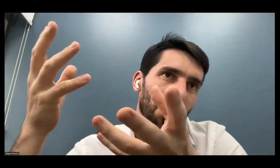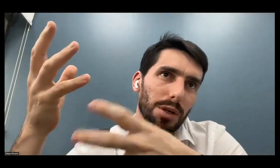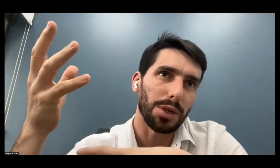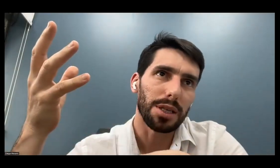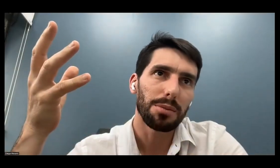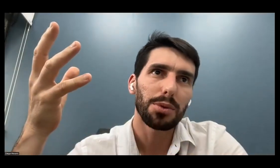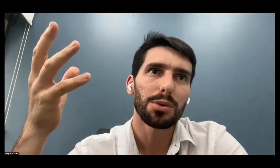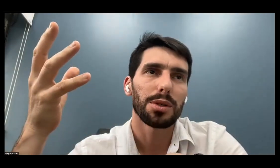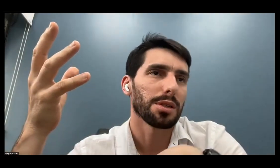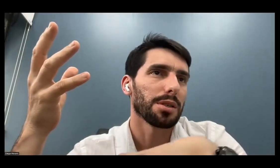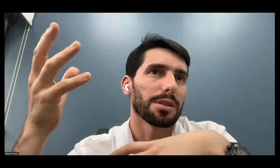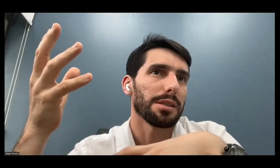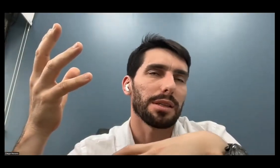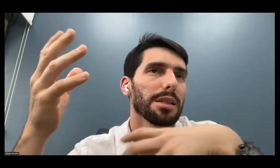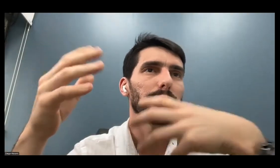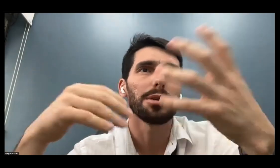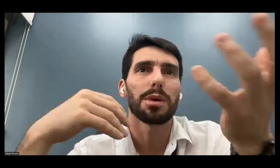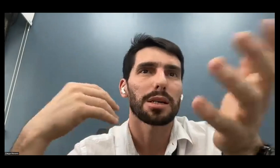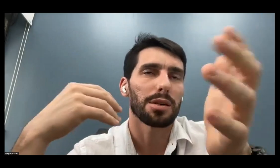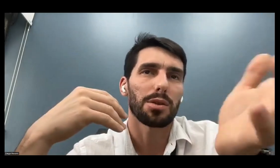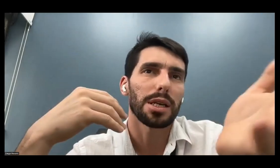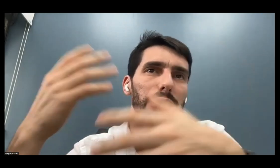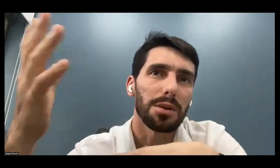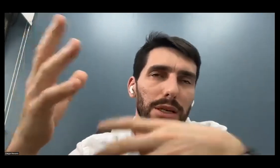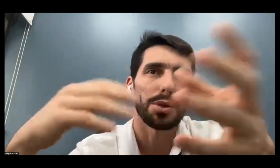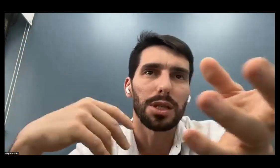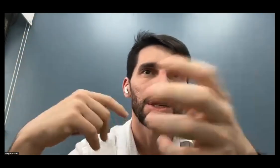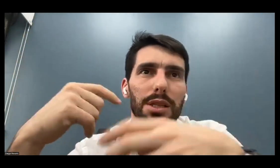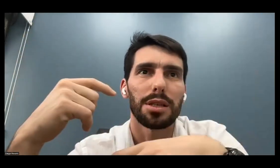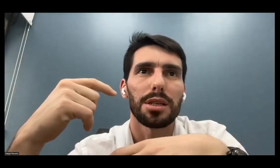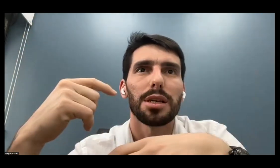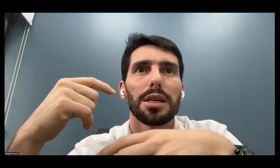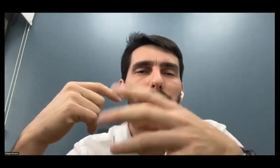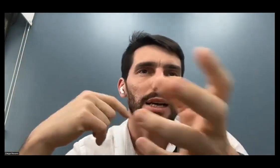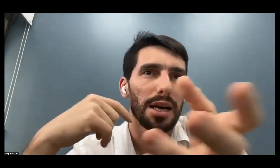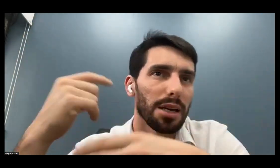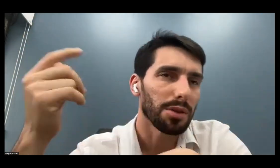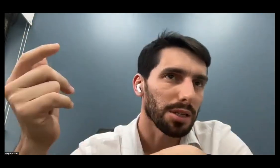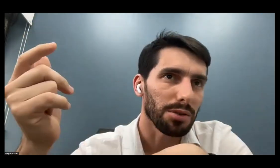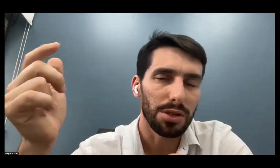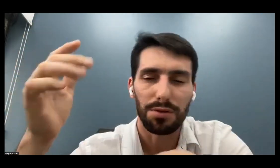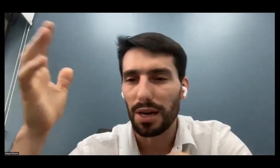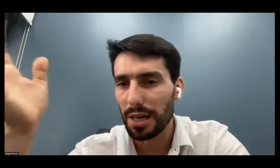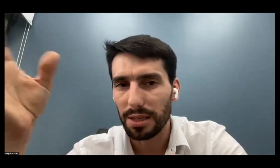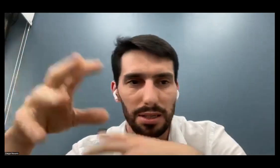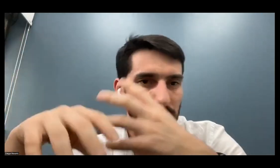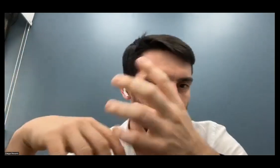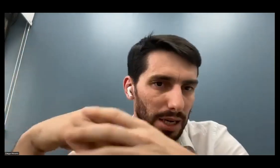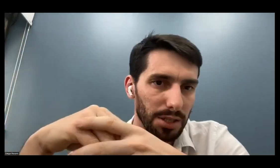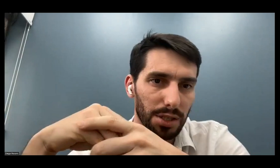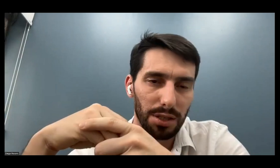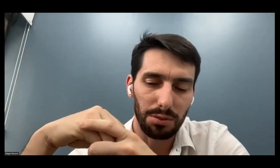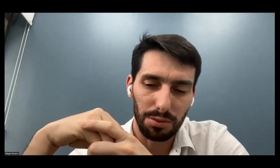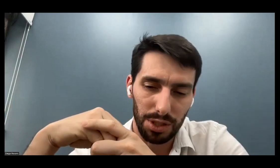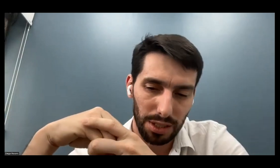importante. Fonoaudióloga, por exemplo, tem também uma conexão aí importante entre TDAH e alterações de fala